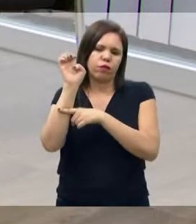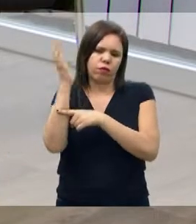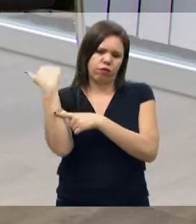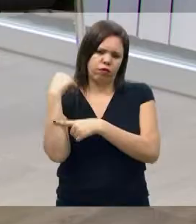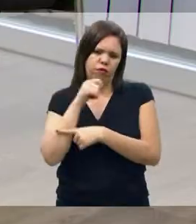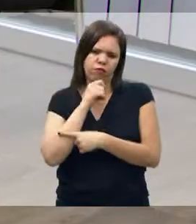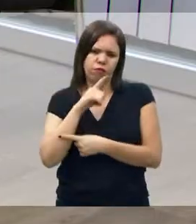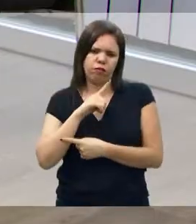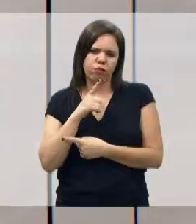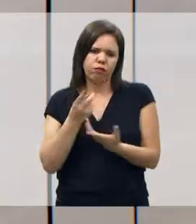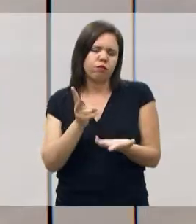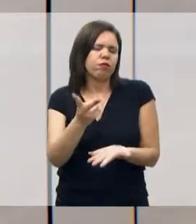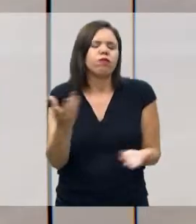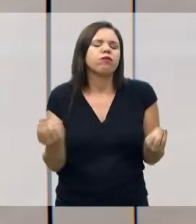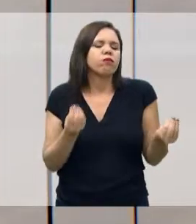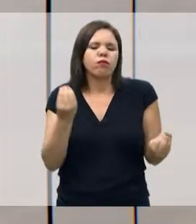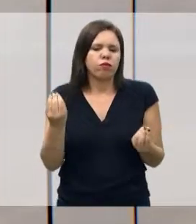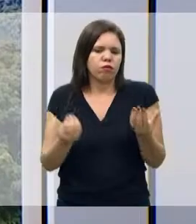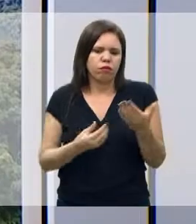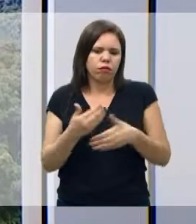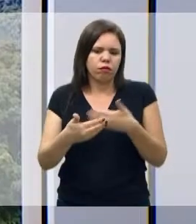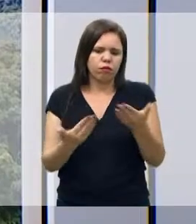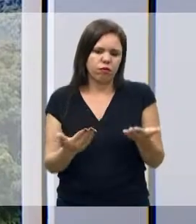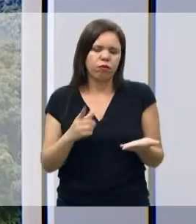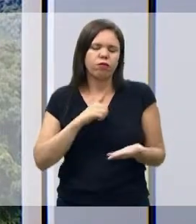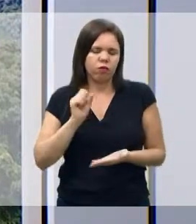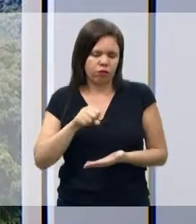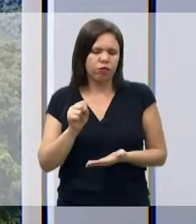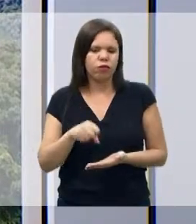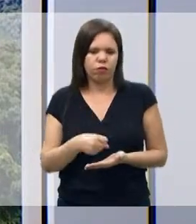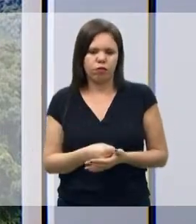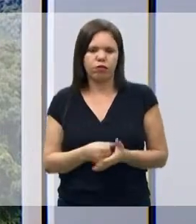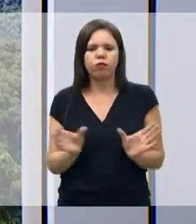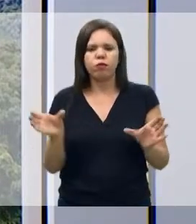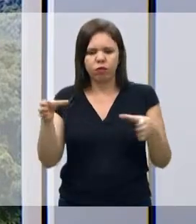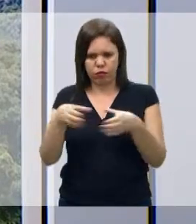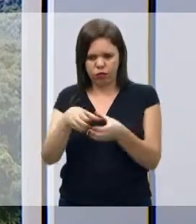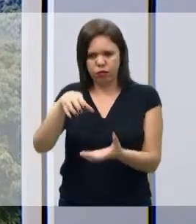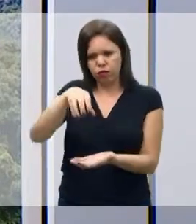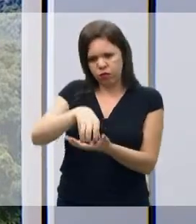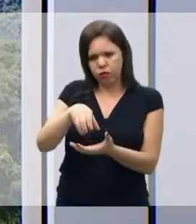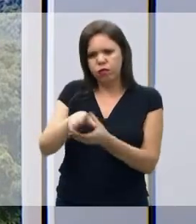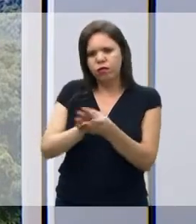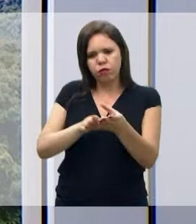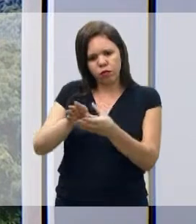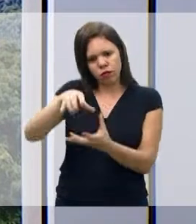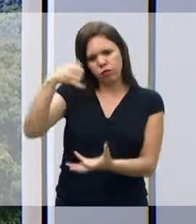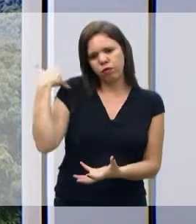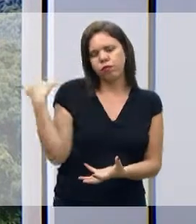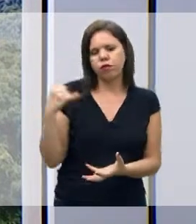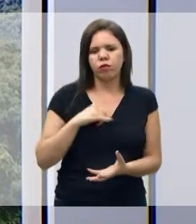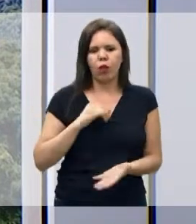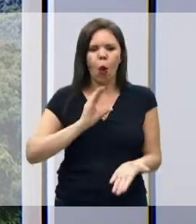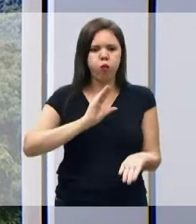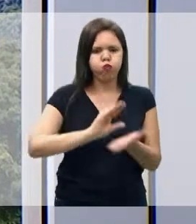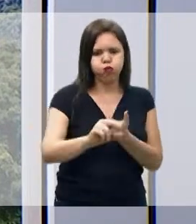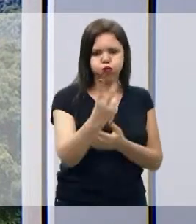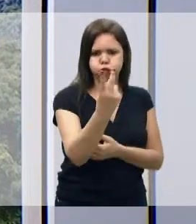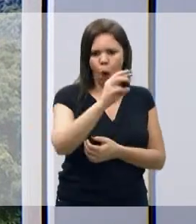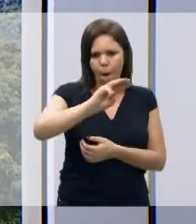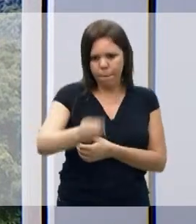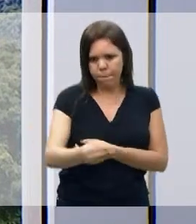ainda está em pé? Como que está o andamento? Sim, está em andamento. O Conselho Municipal do Idoso destinou R$2